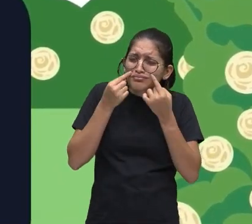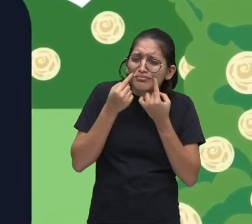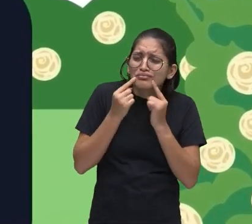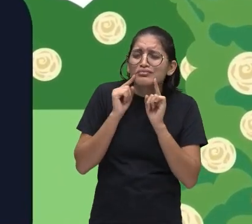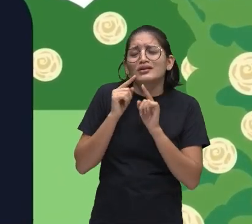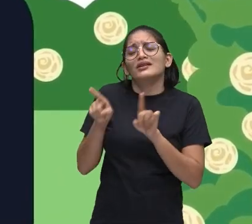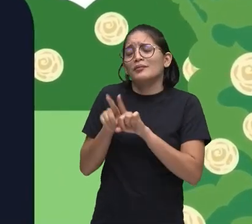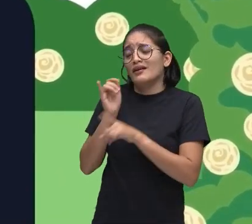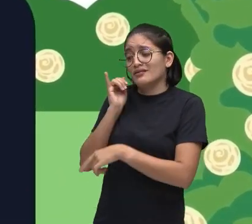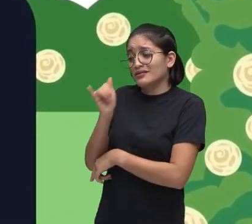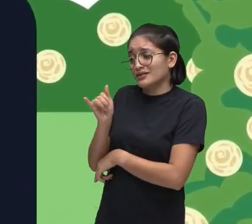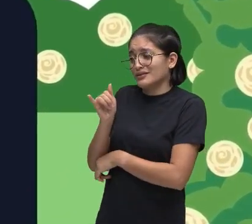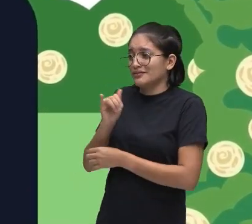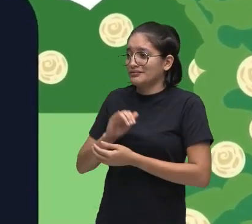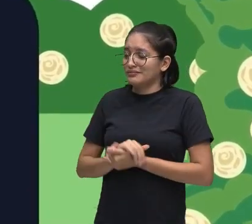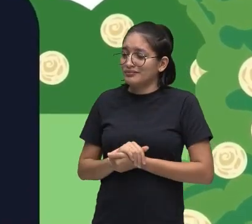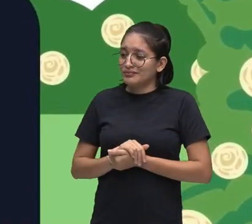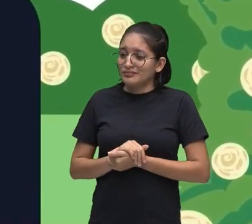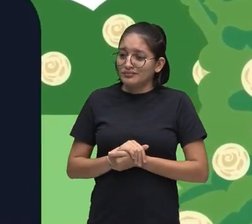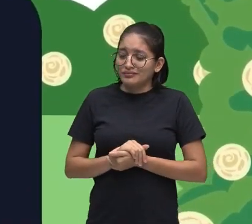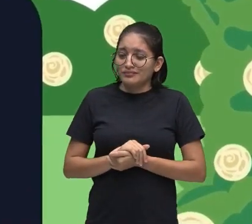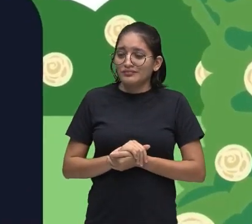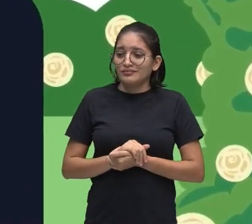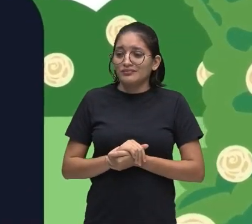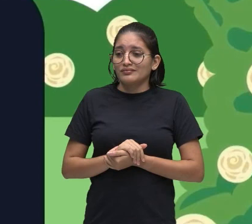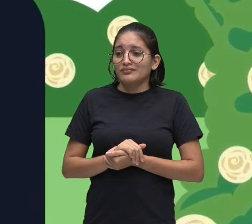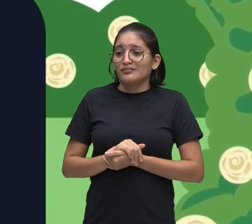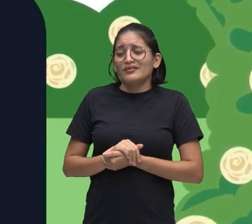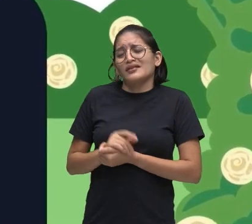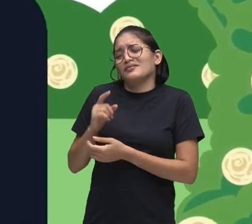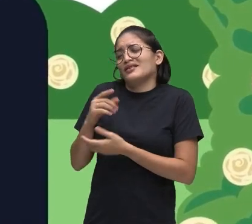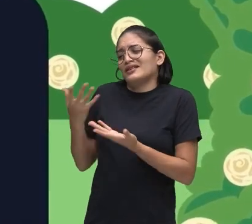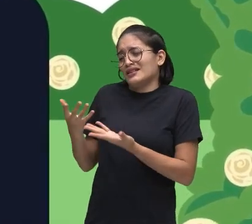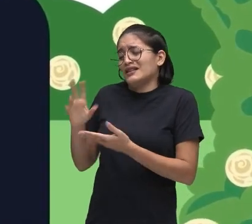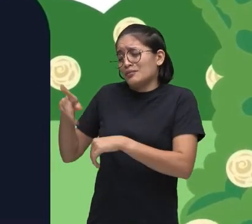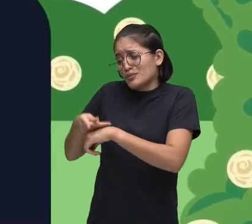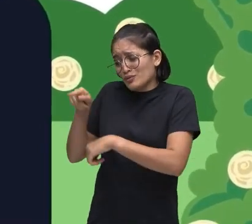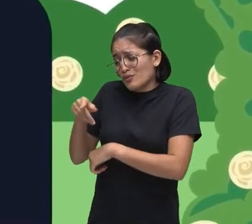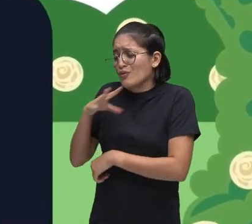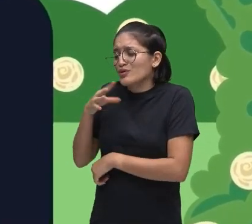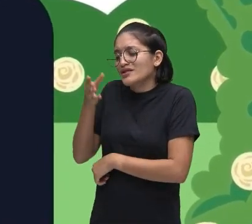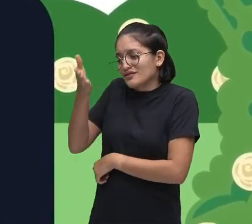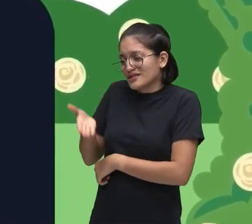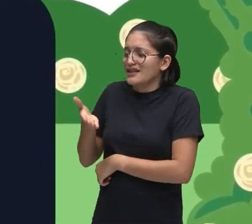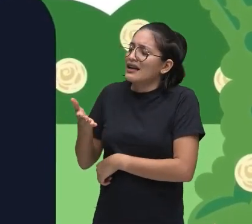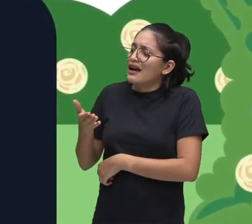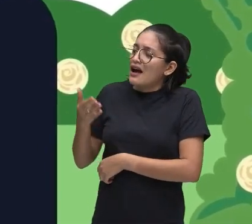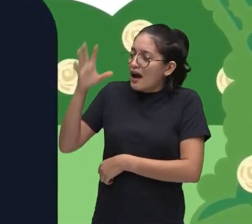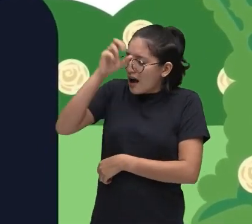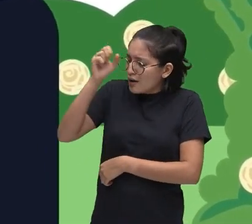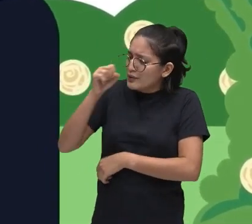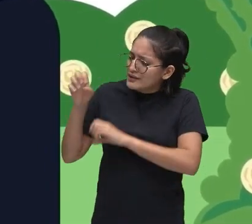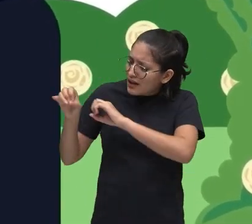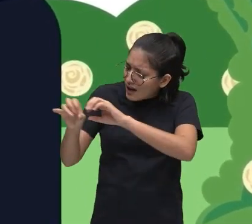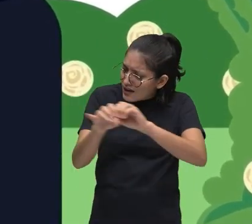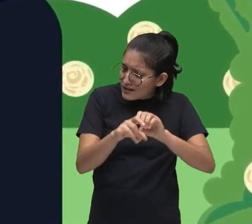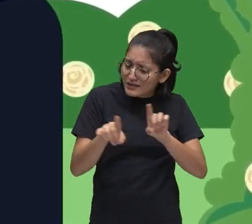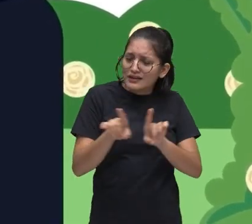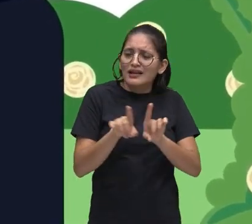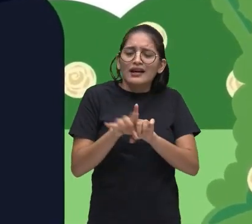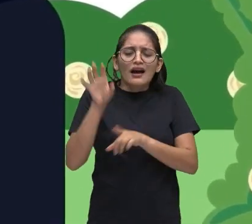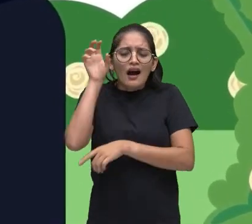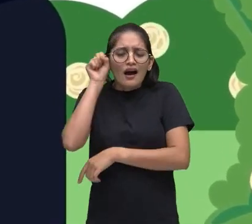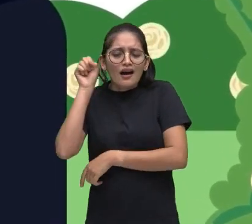sussurrou: Engano teu. Depois que te conheci, aprendi a lecionar e a ouvir os